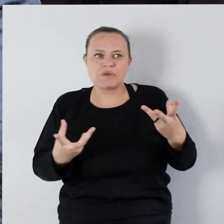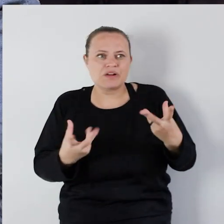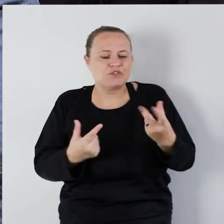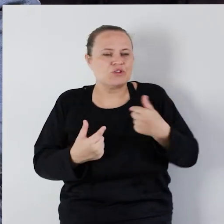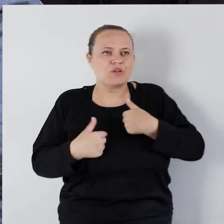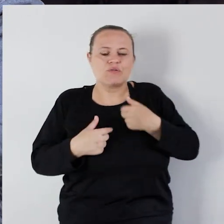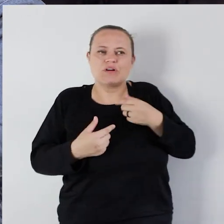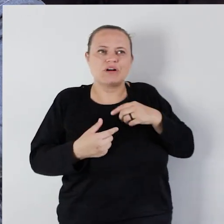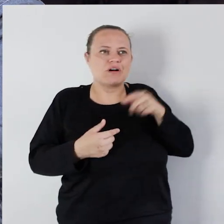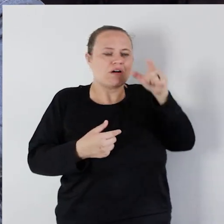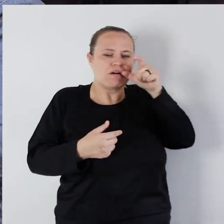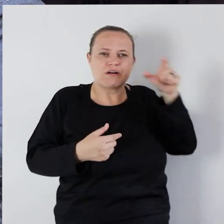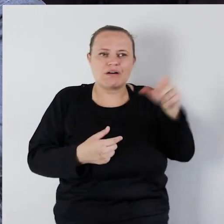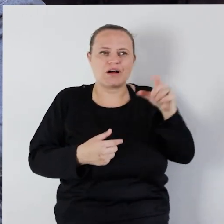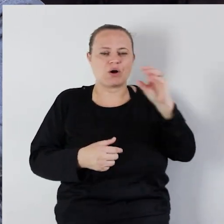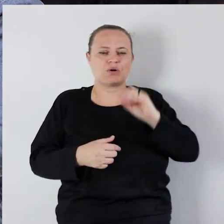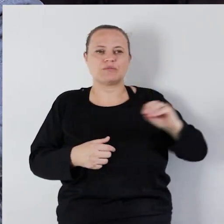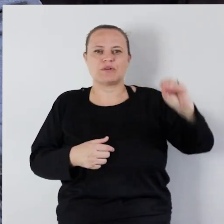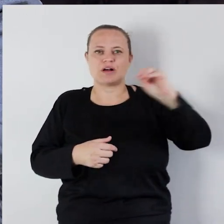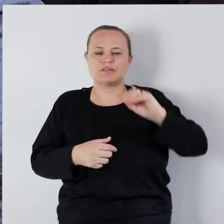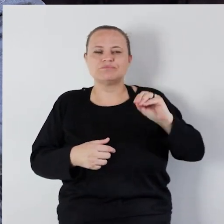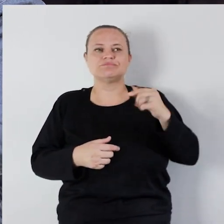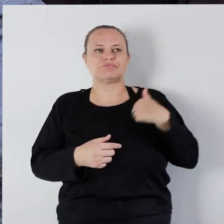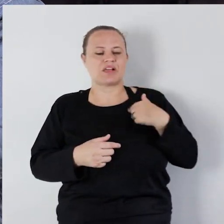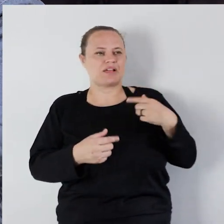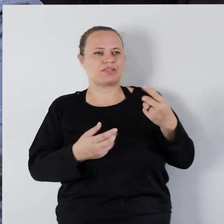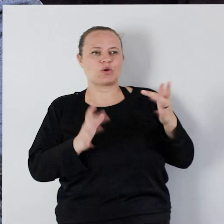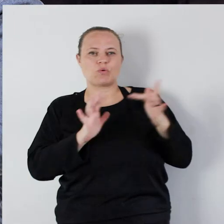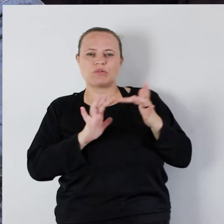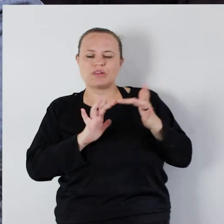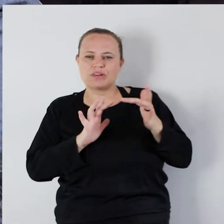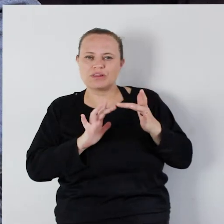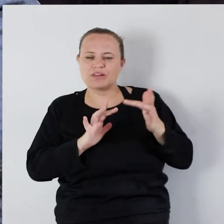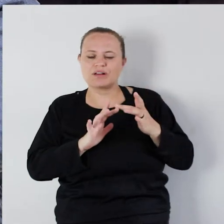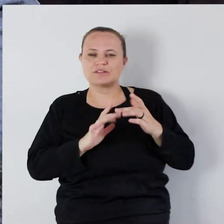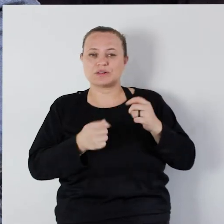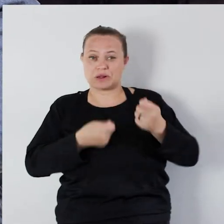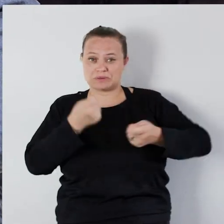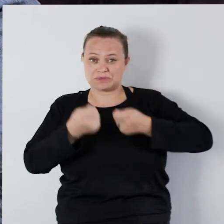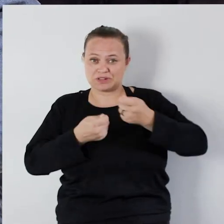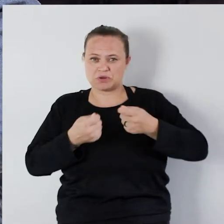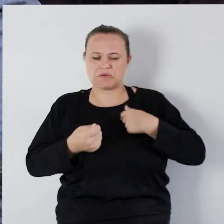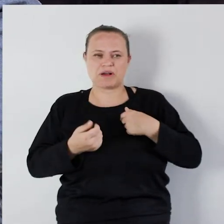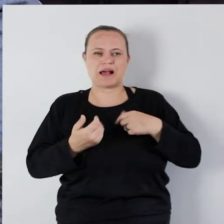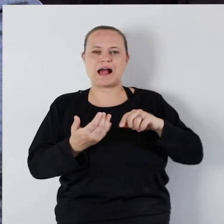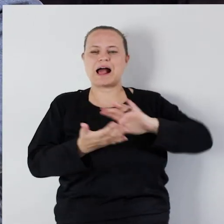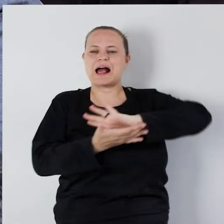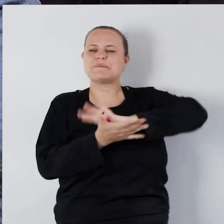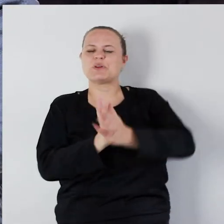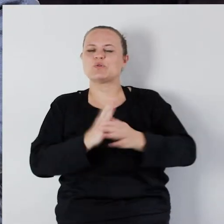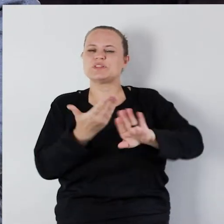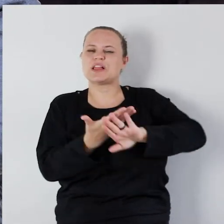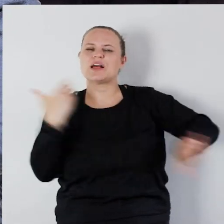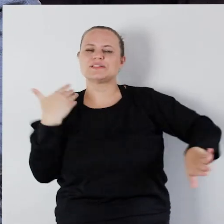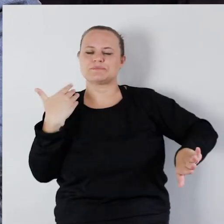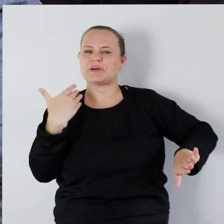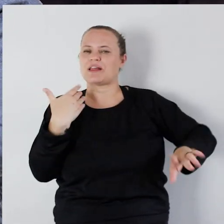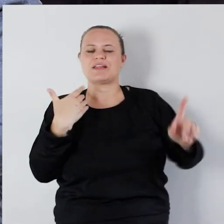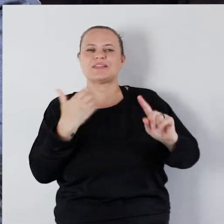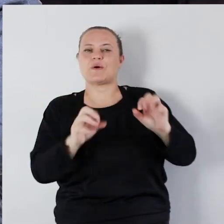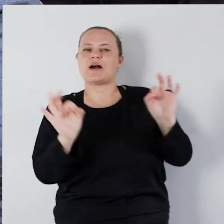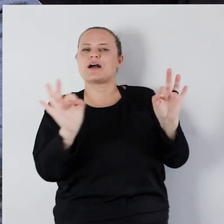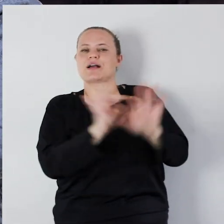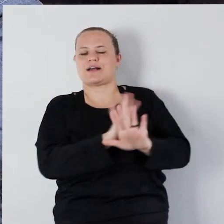toda essa pesquisa que vocês trazem, que é muito importante, que é muito incrível, eu fiquei encantada quando eu descobri o observatório e a ligação dele com a